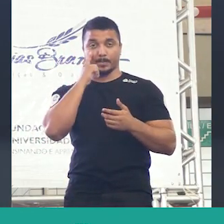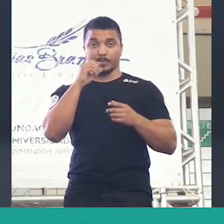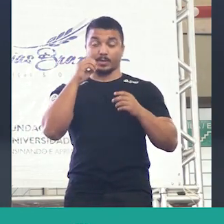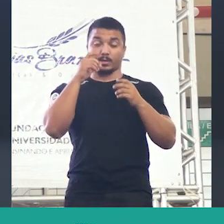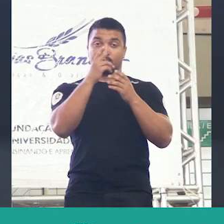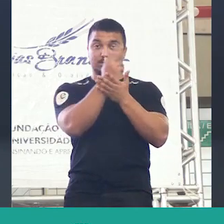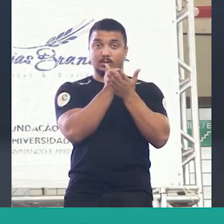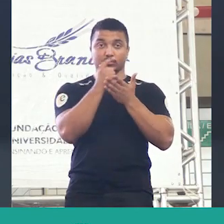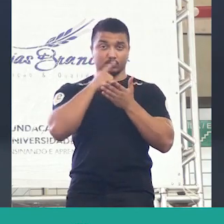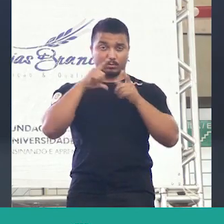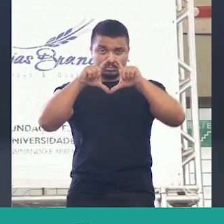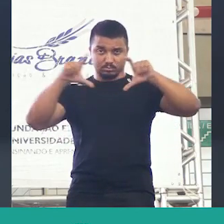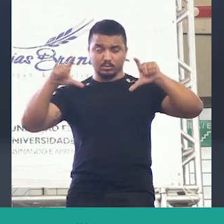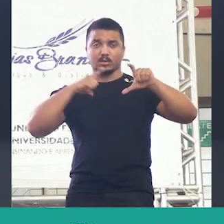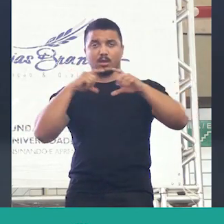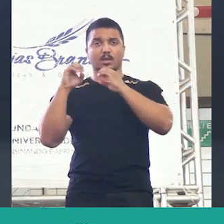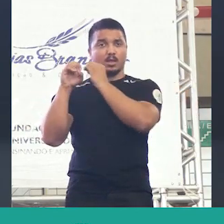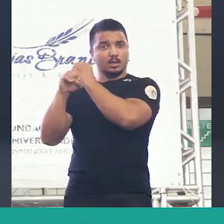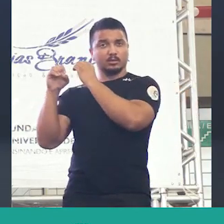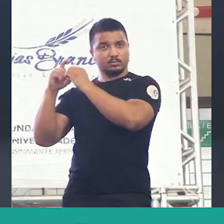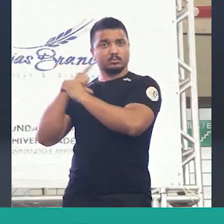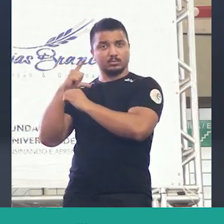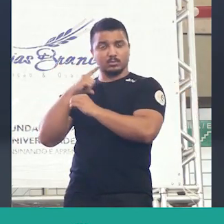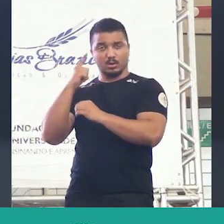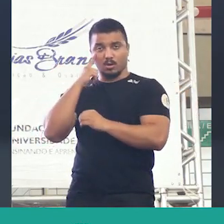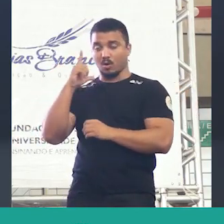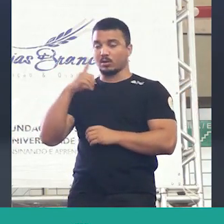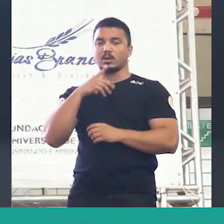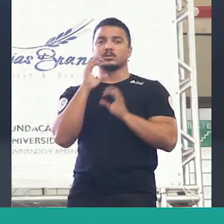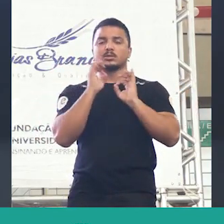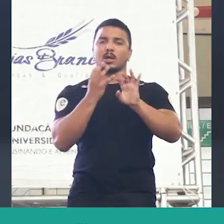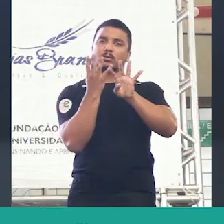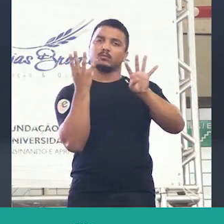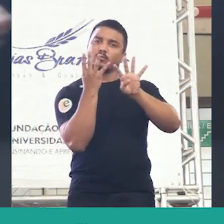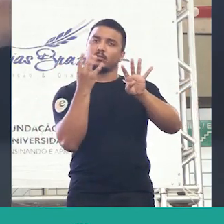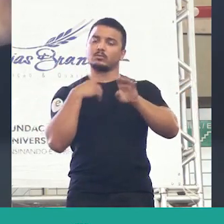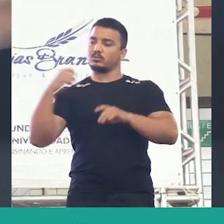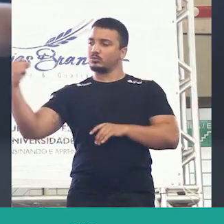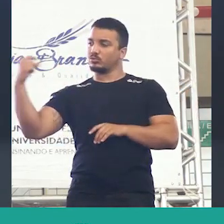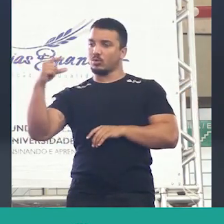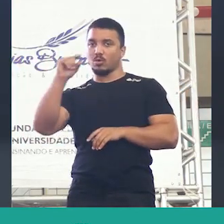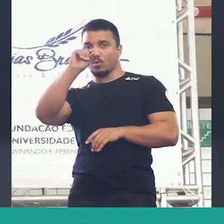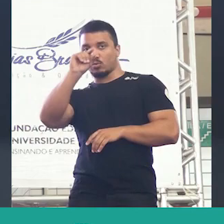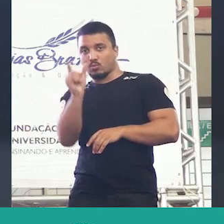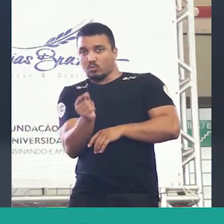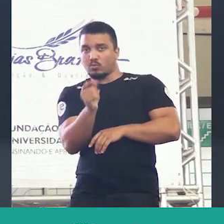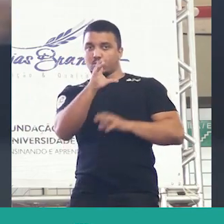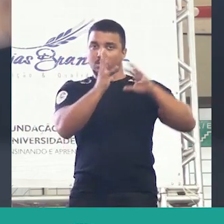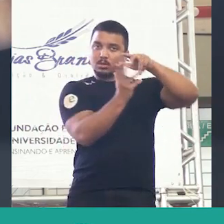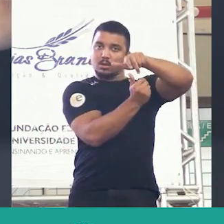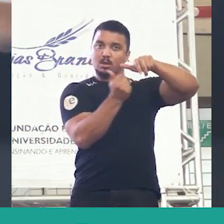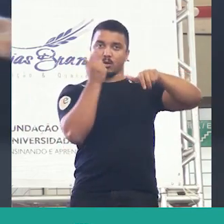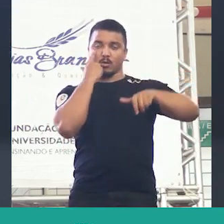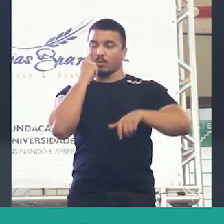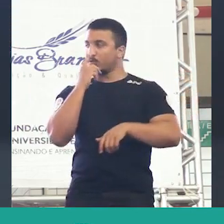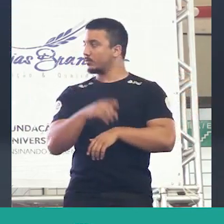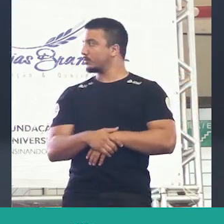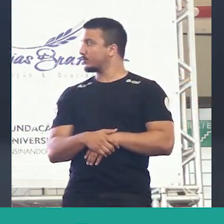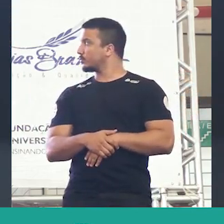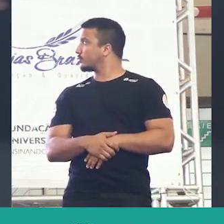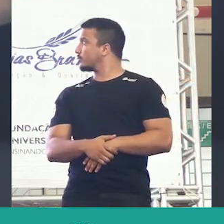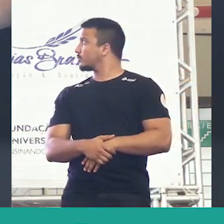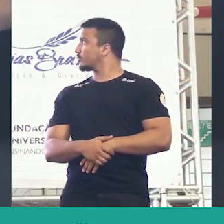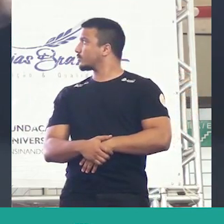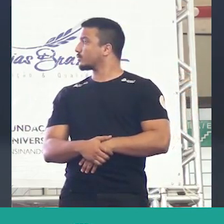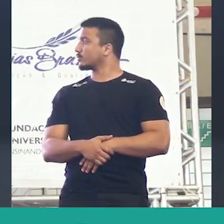de baixo acontece eclipse? Sim. Por quê? Sol, Lua e Terra estão alinhados. Estão vendo como estão alinhados? Olhem para mim, ó.